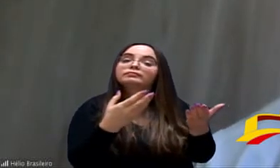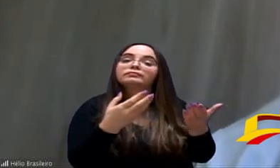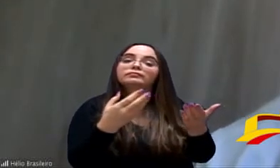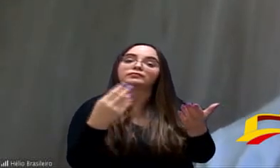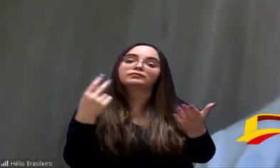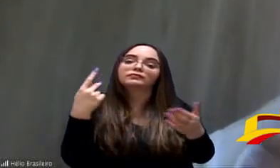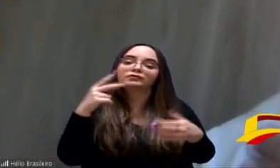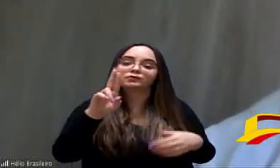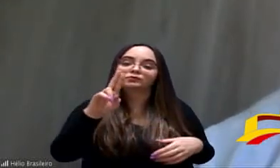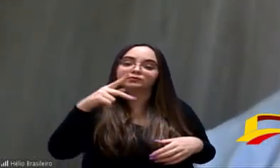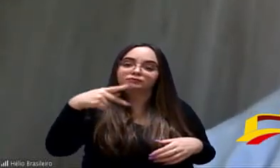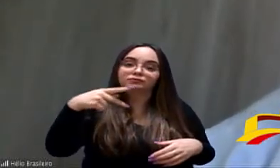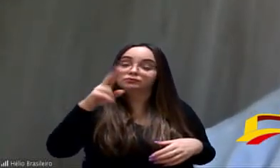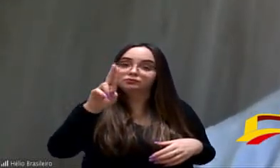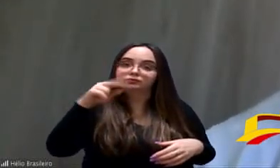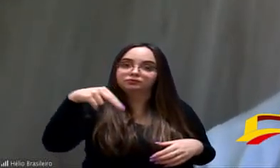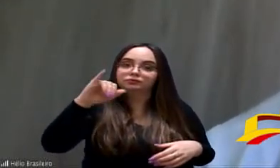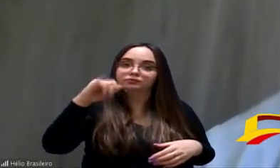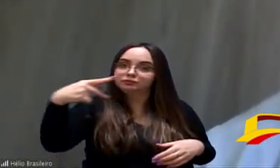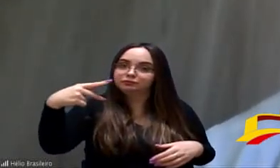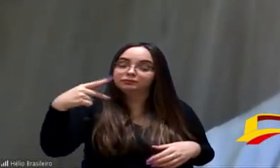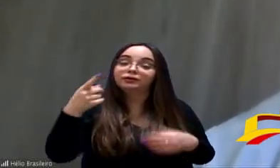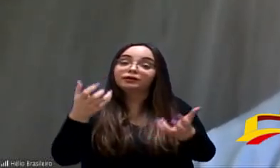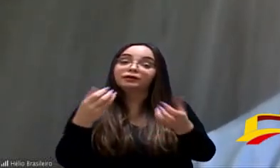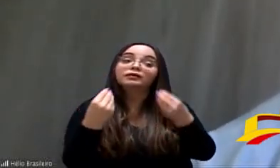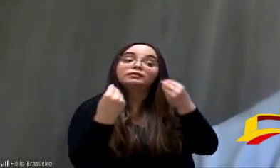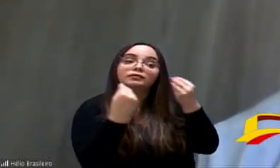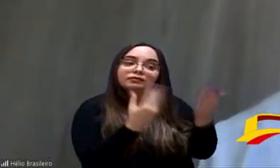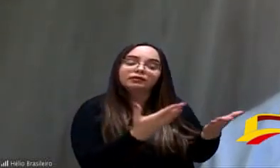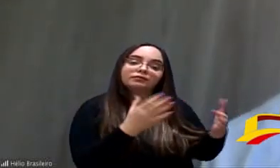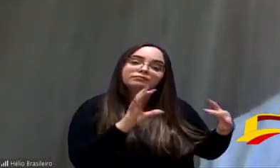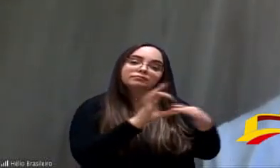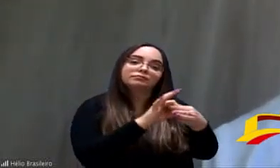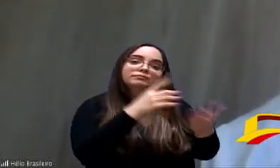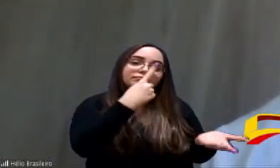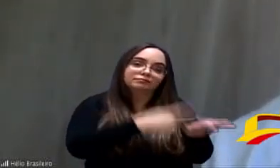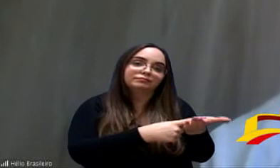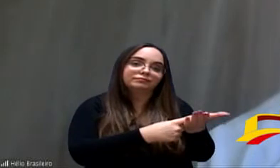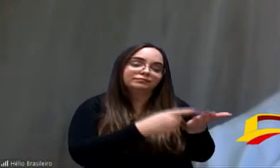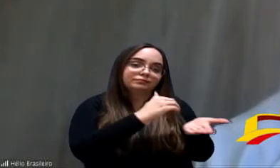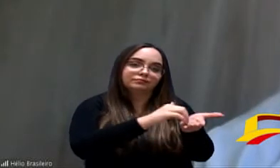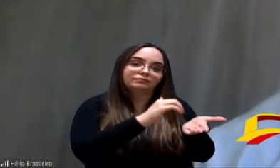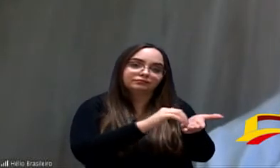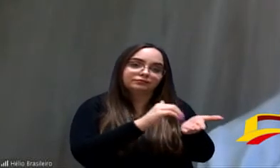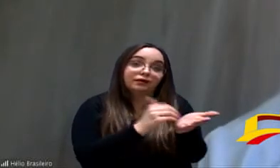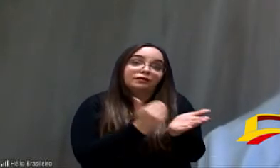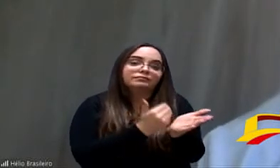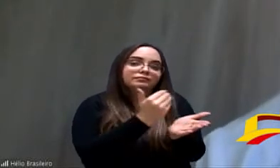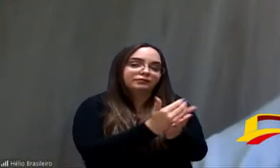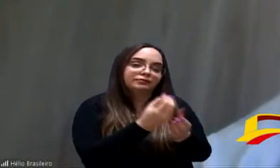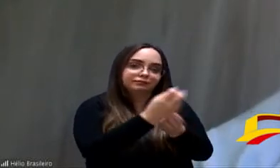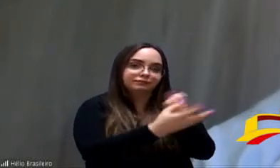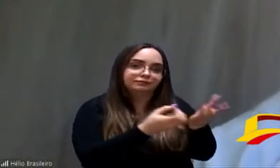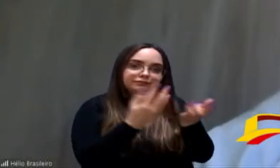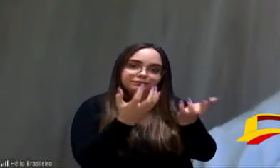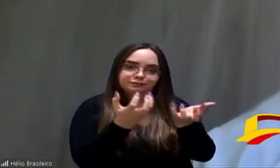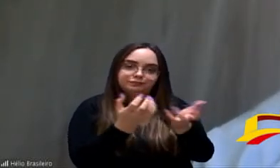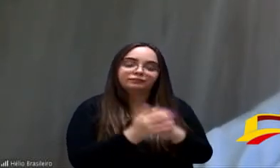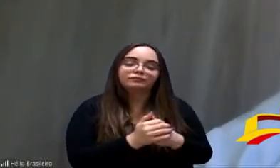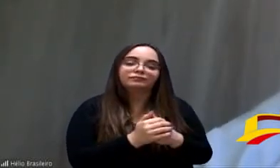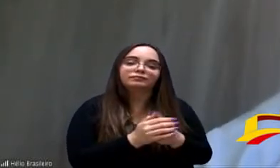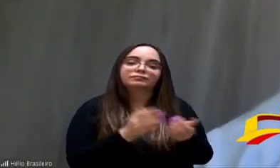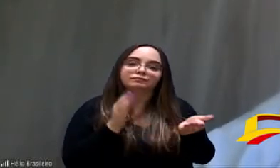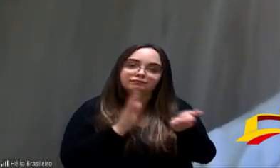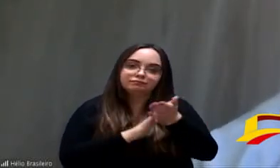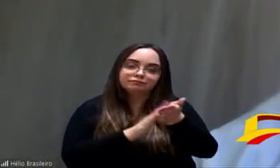Universidade Paulista para tratamento pós-Covid em parceria com a Secretaria. Parabéns, vereador,